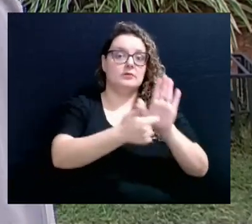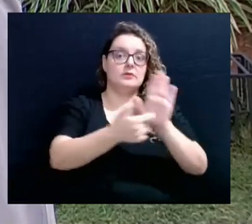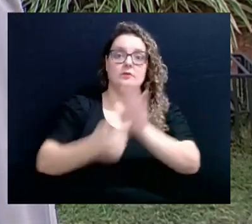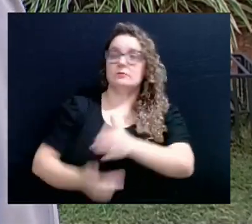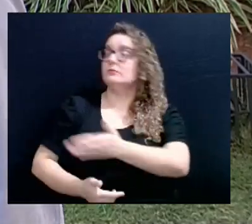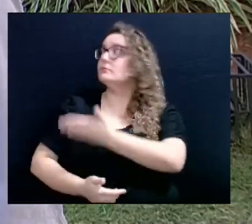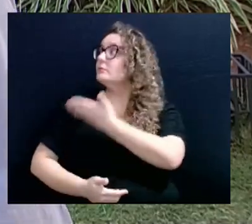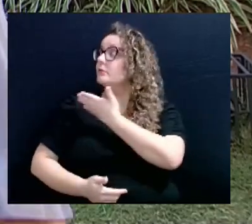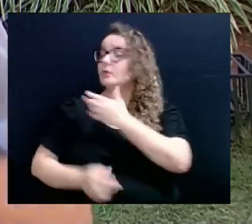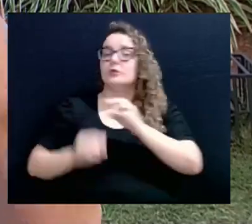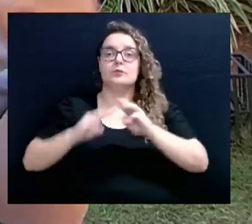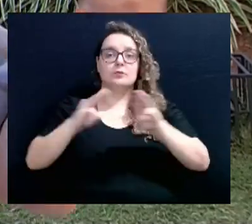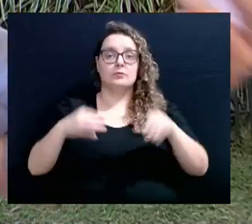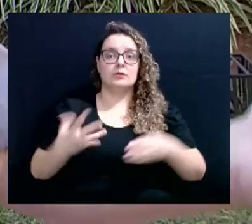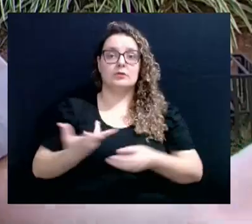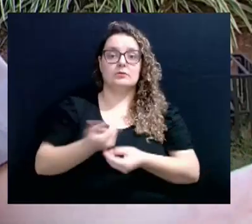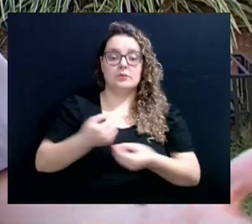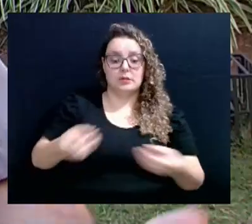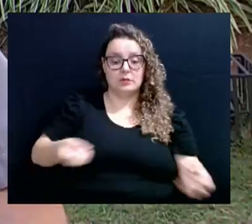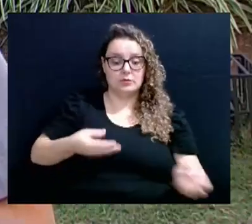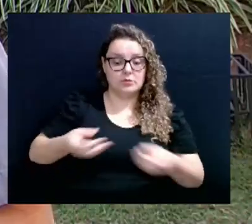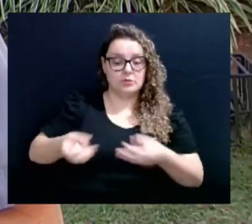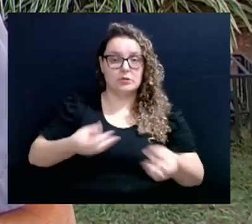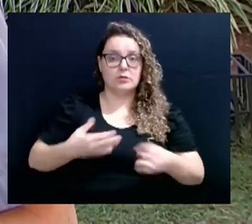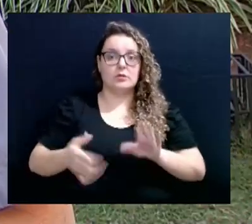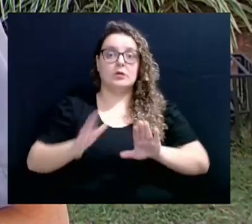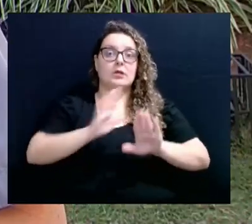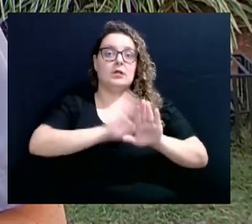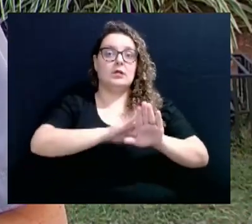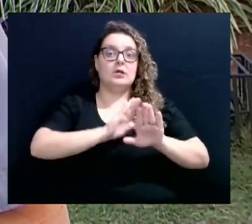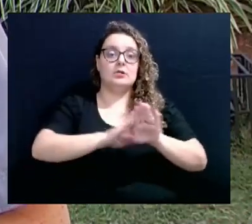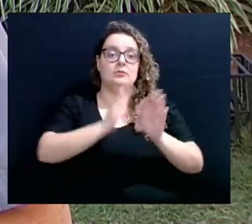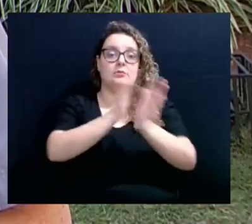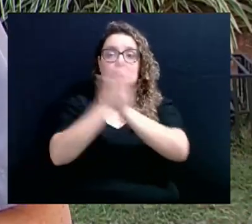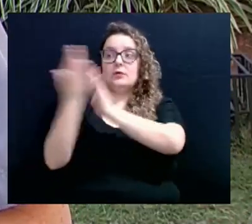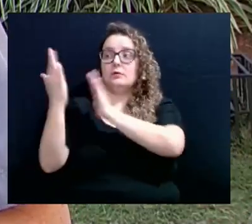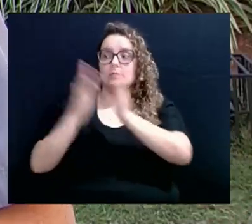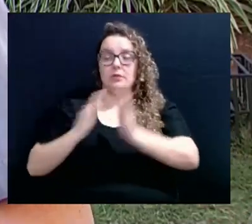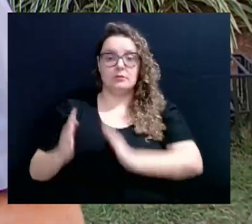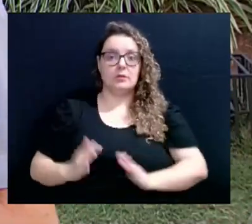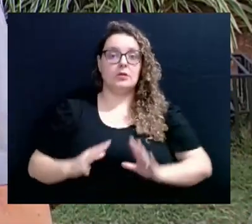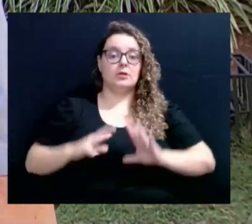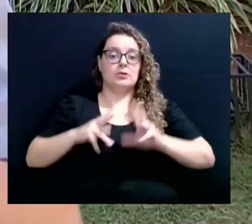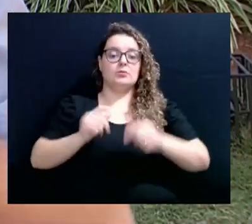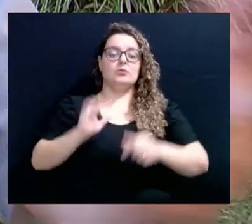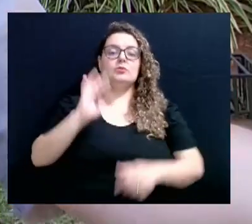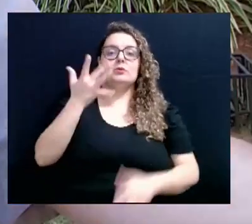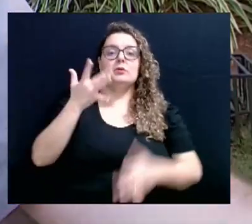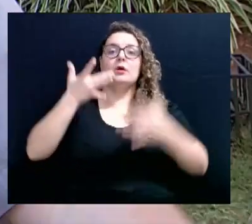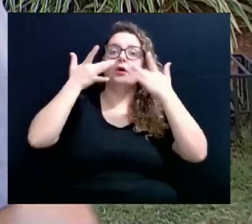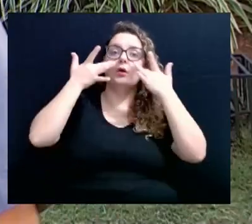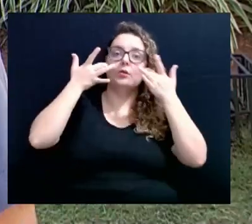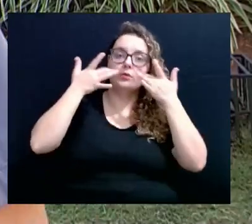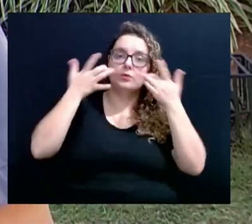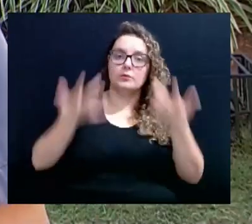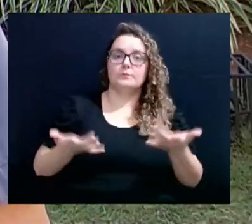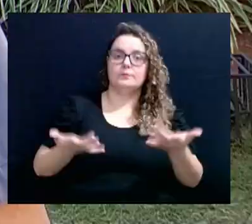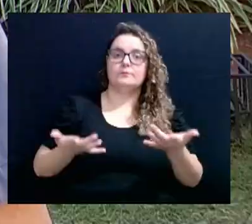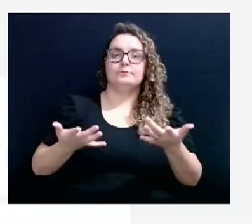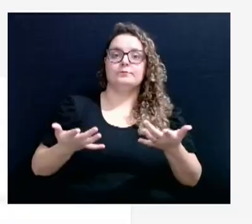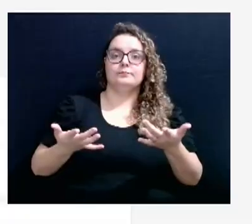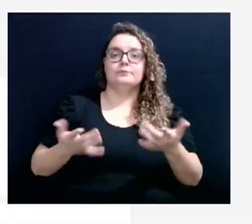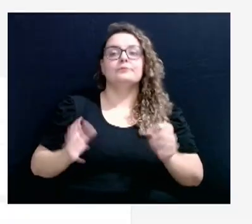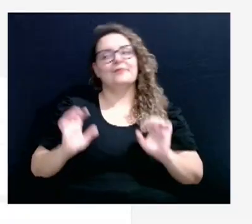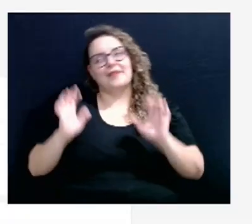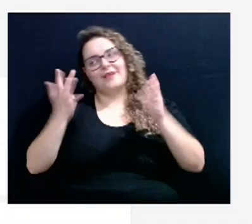de Arte Contemporânea, as atividades das bibliotecas, tudo o que acontece no teatro e os eventos de rua de